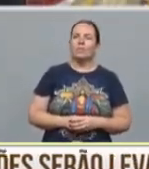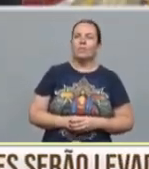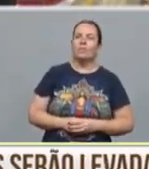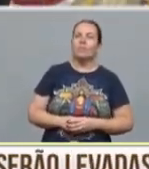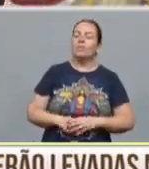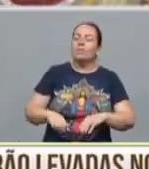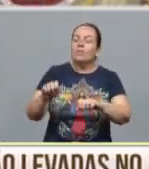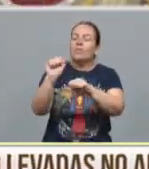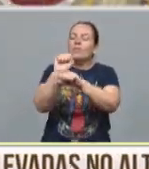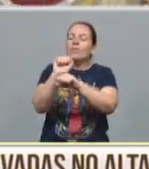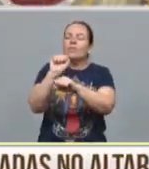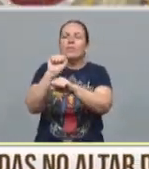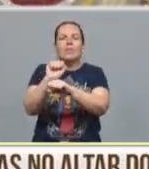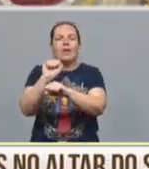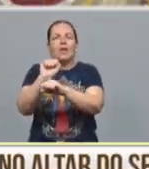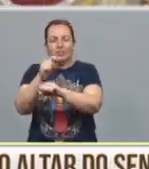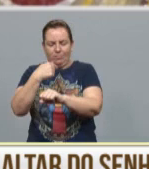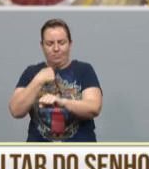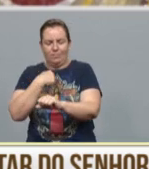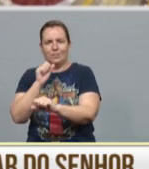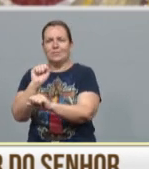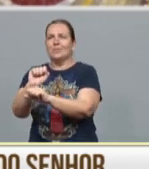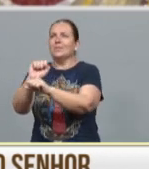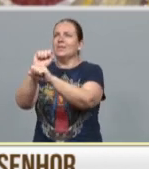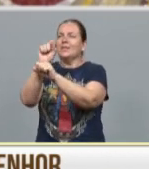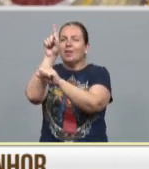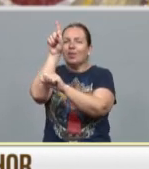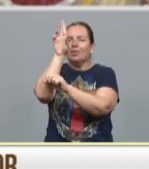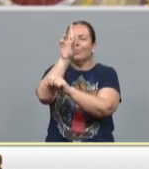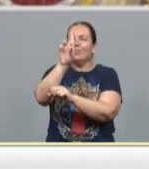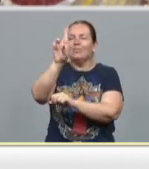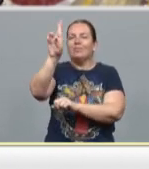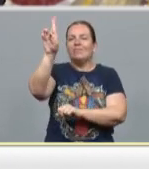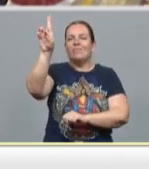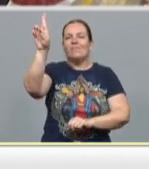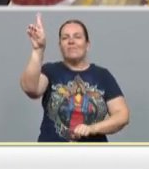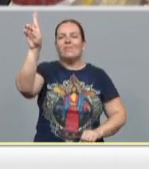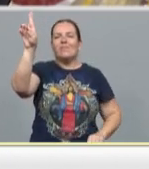Esperando, esperei no Senhor,